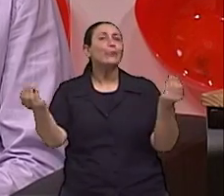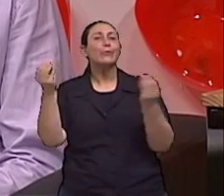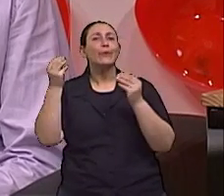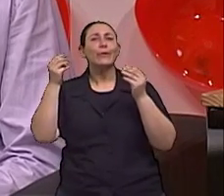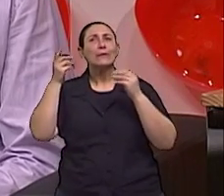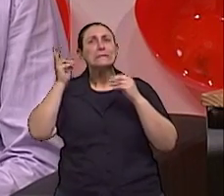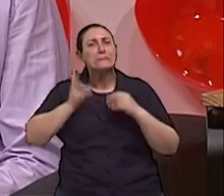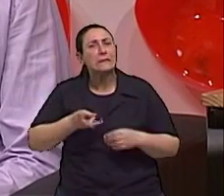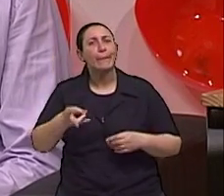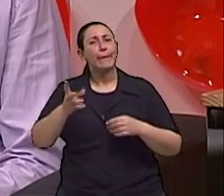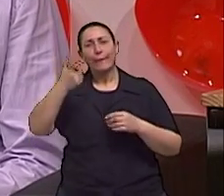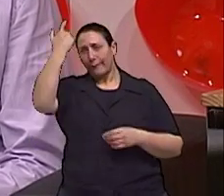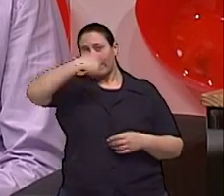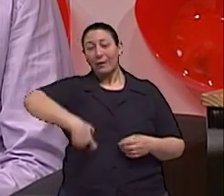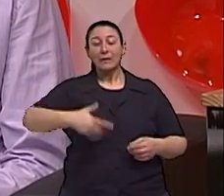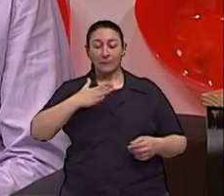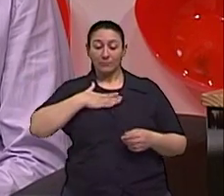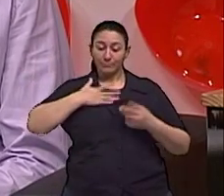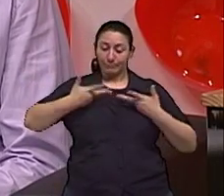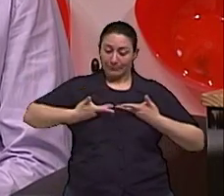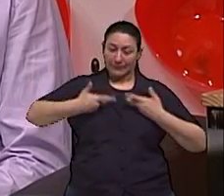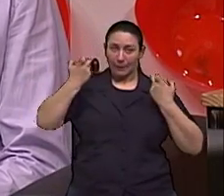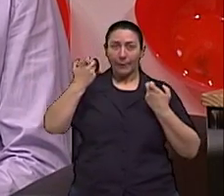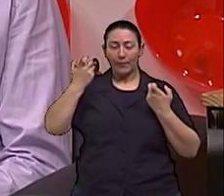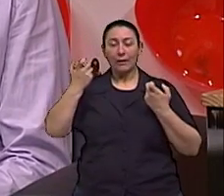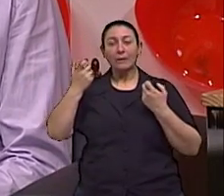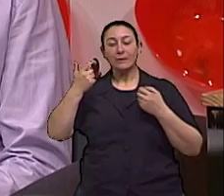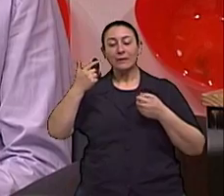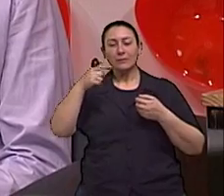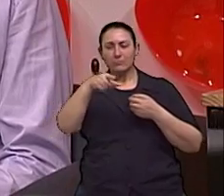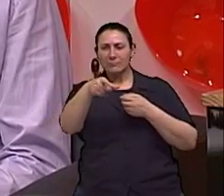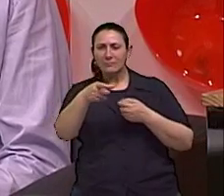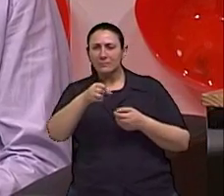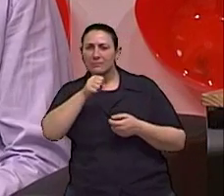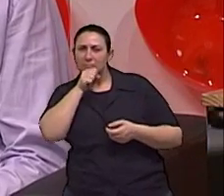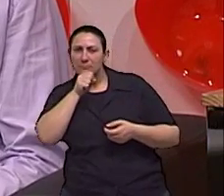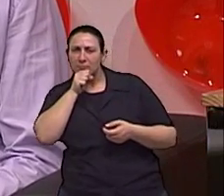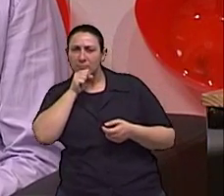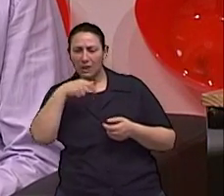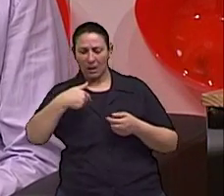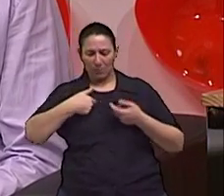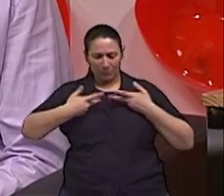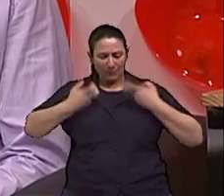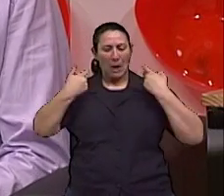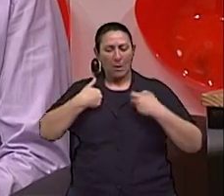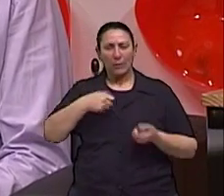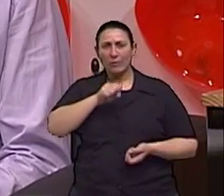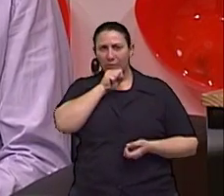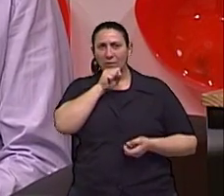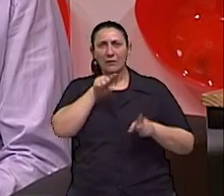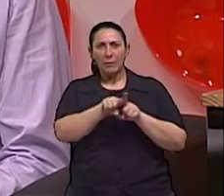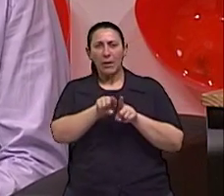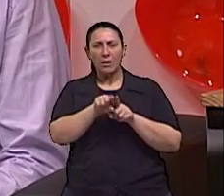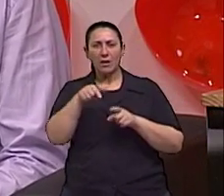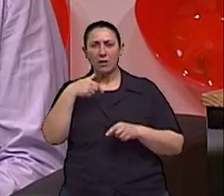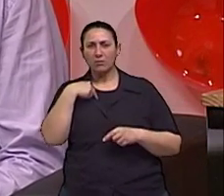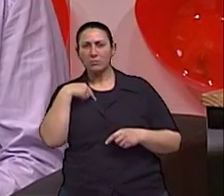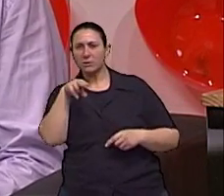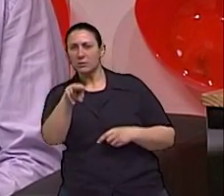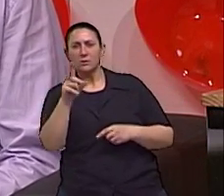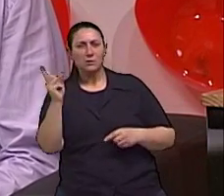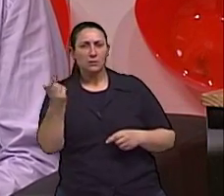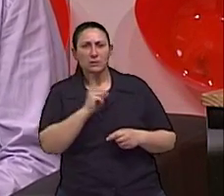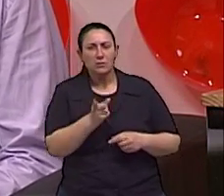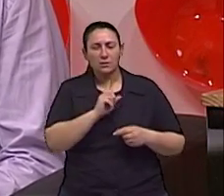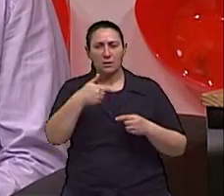acontecer. Então, se eu percebo o envelhecimento do outro, de alguma maneira, eu tento negar esse envelhecimento no outro, mas, na verdade, é aquilo que